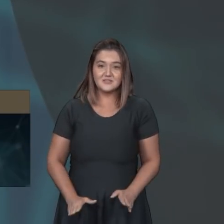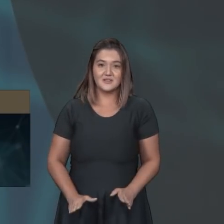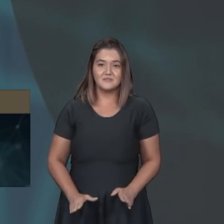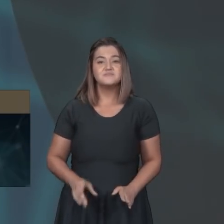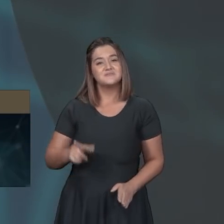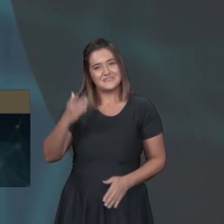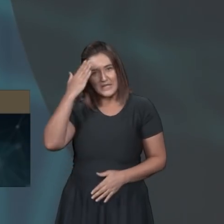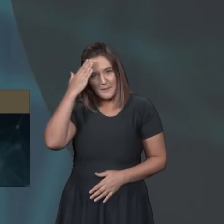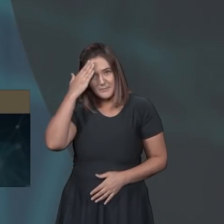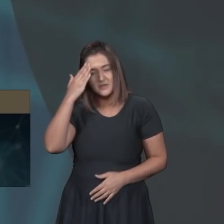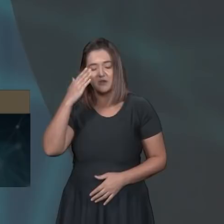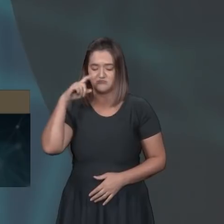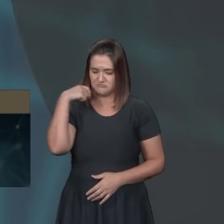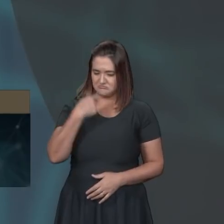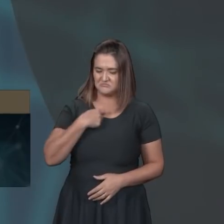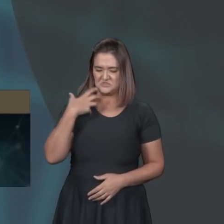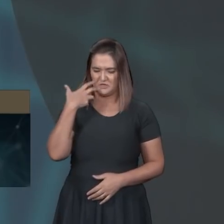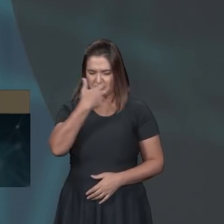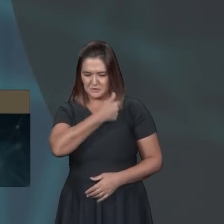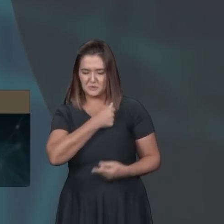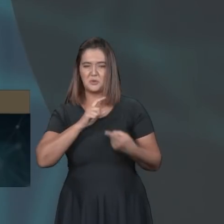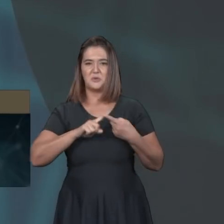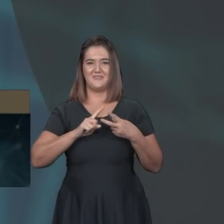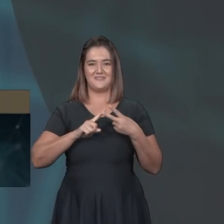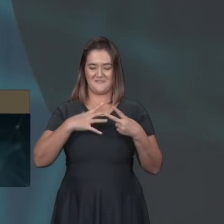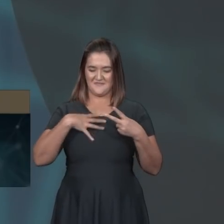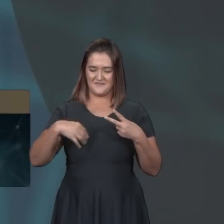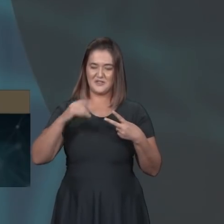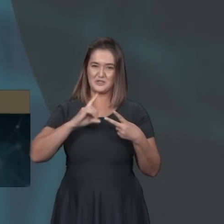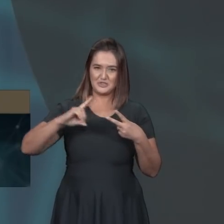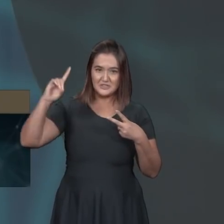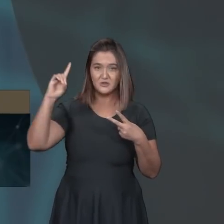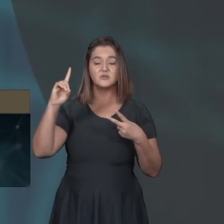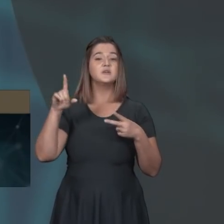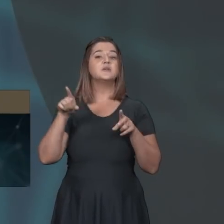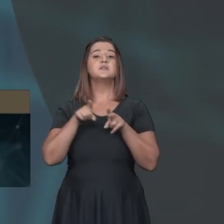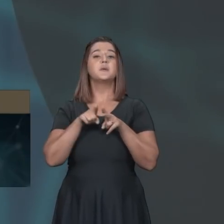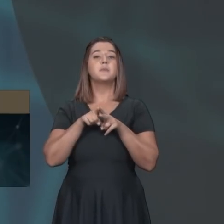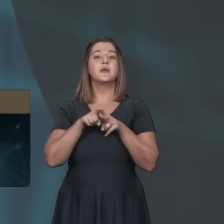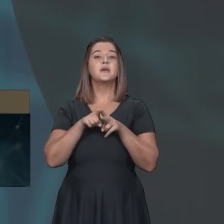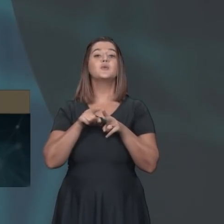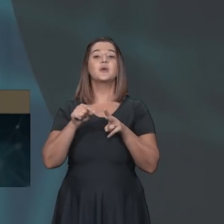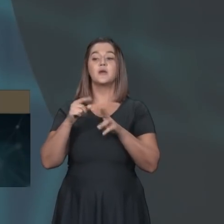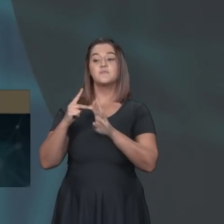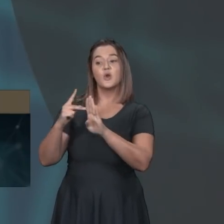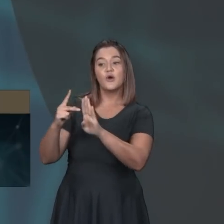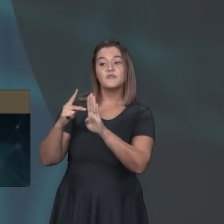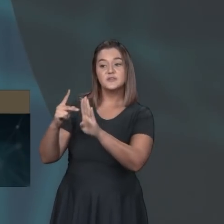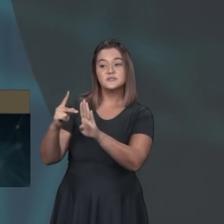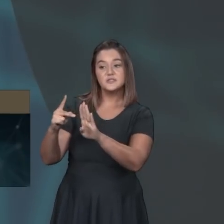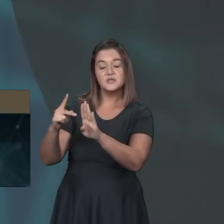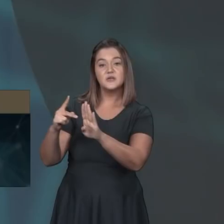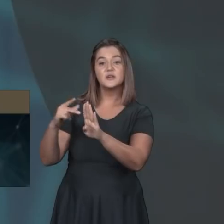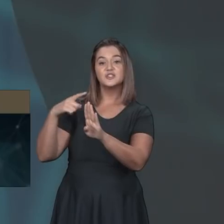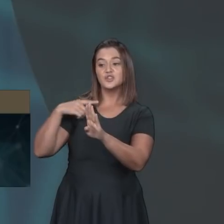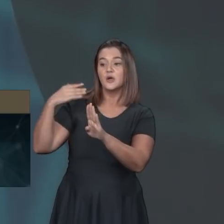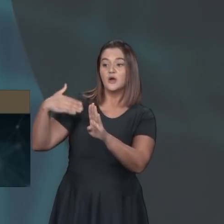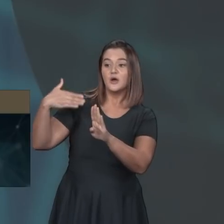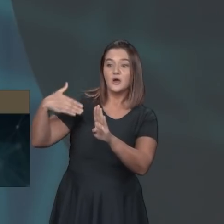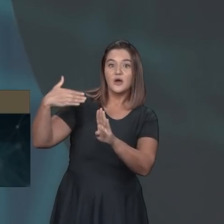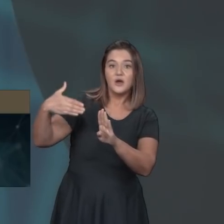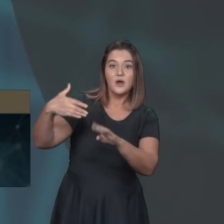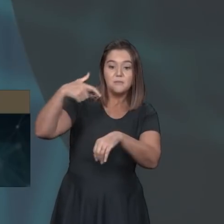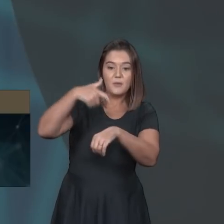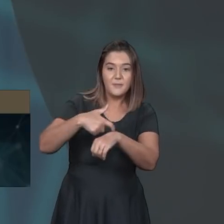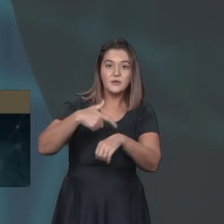era o Salvador, que ele era o Filho de Deus e que a sua chegada cumpria as profecias e mais, que a sua chegada